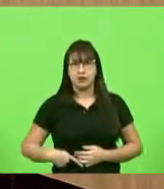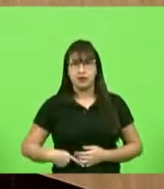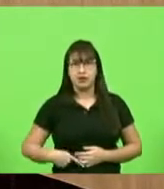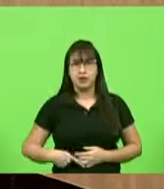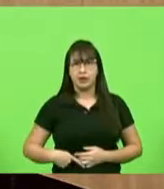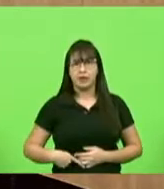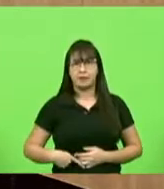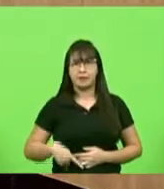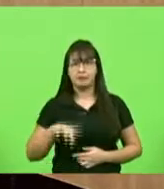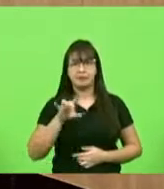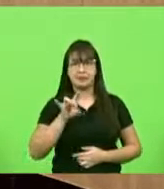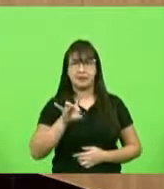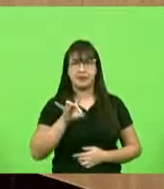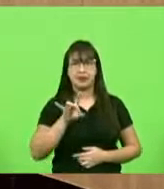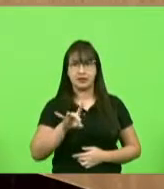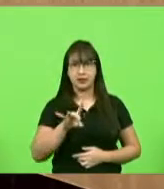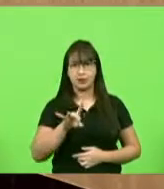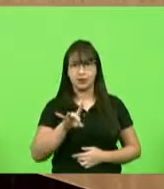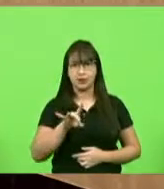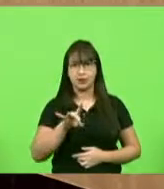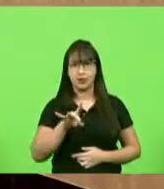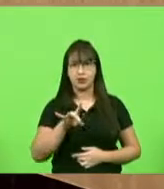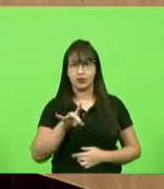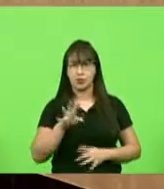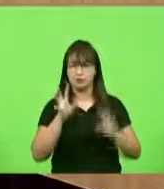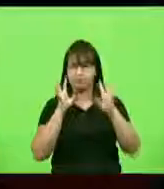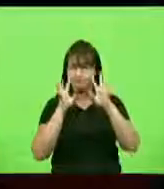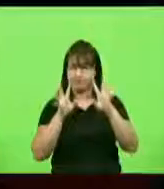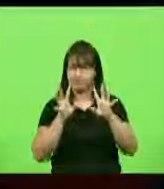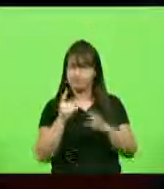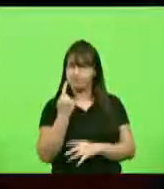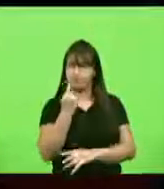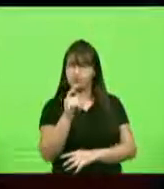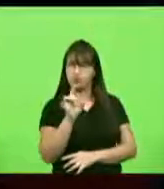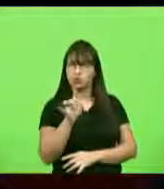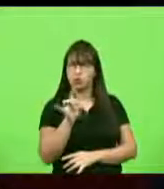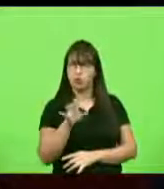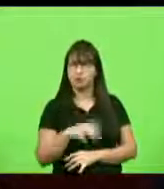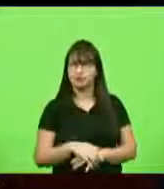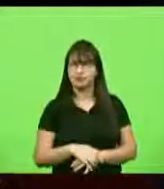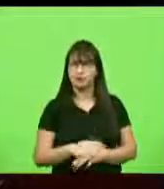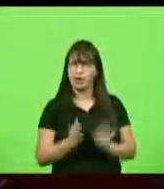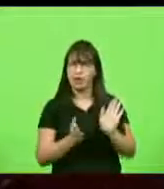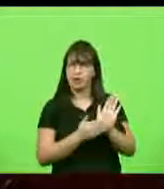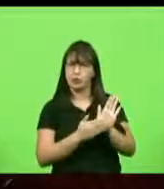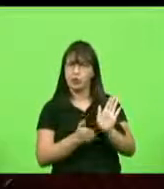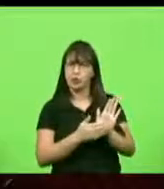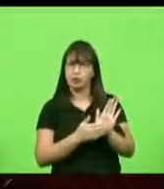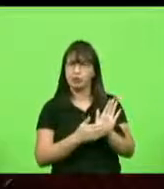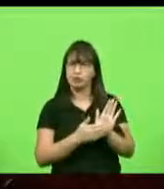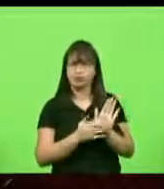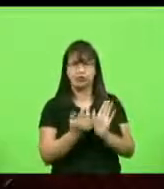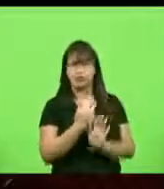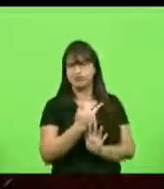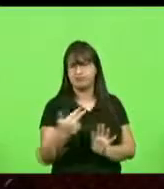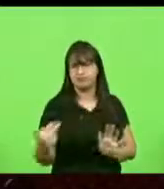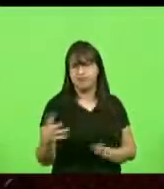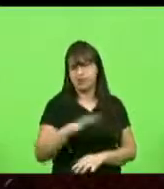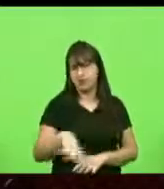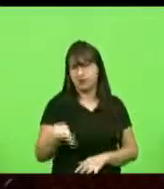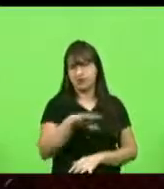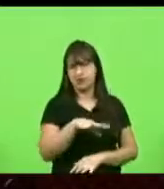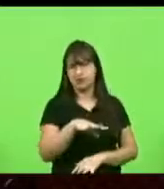apenas para chamar a atenção de um detalhe. O que está sendo proposto aqui, vários de nós